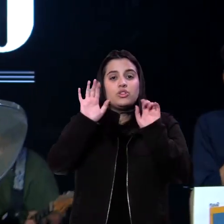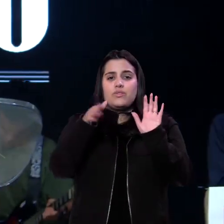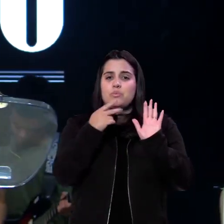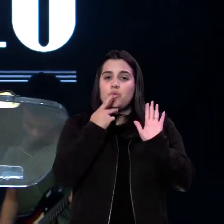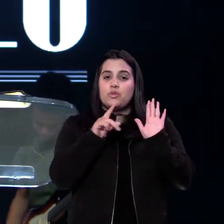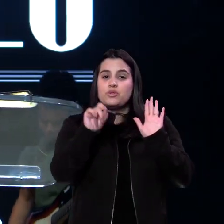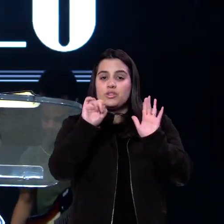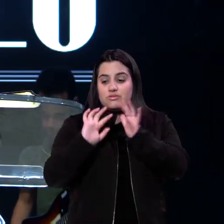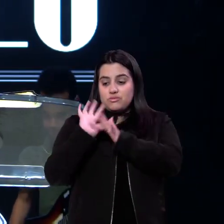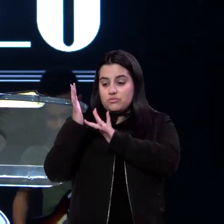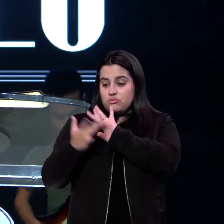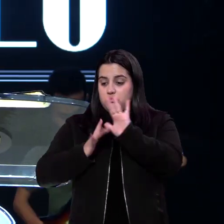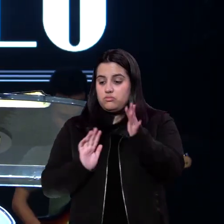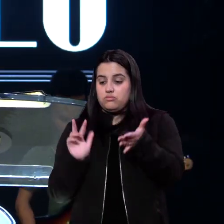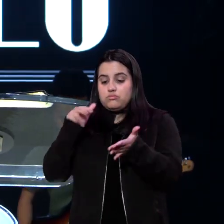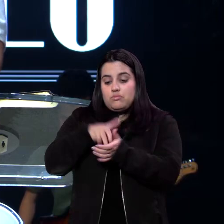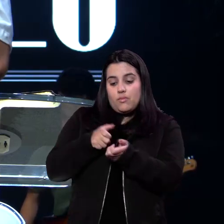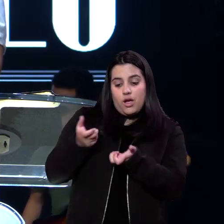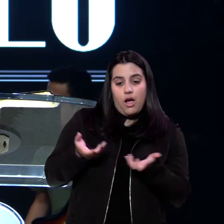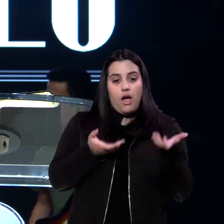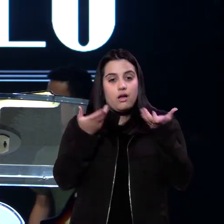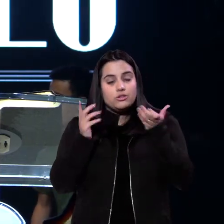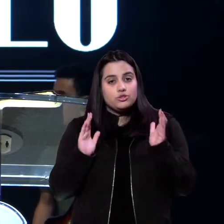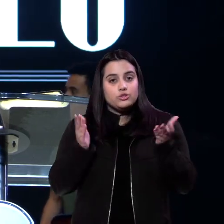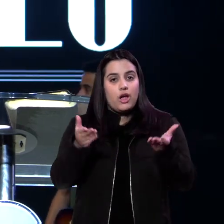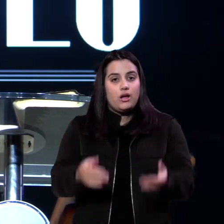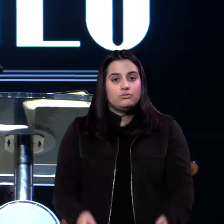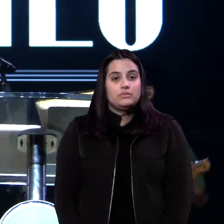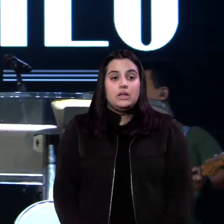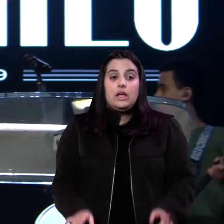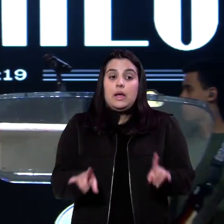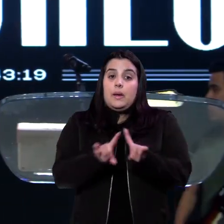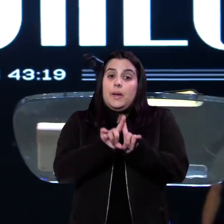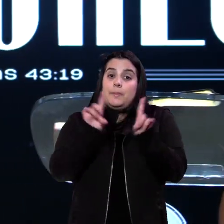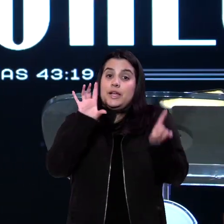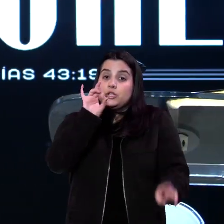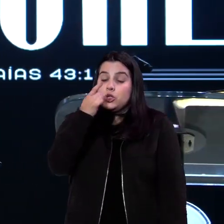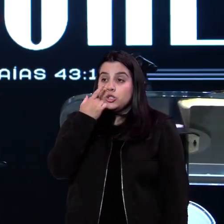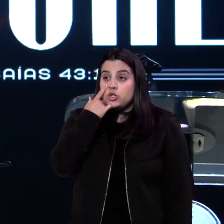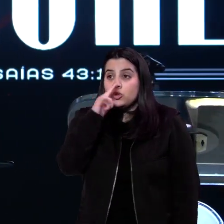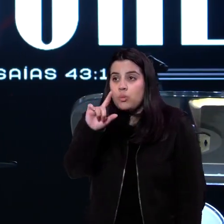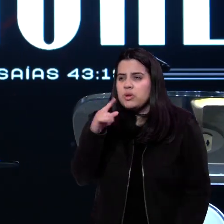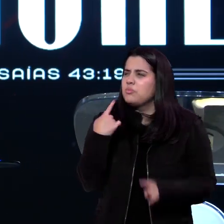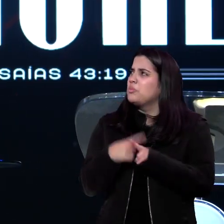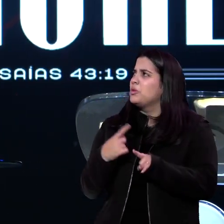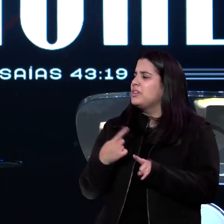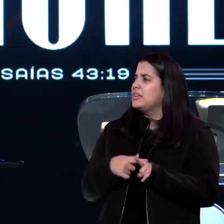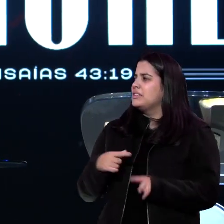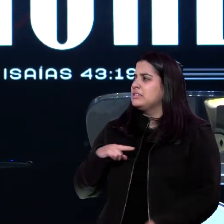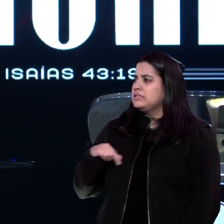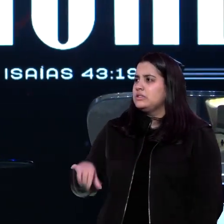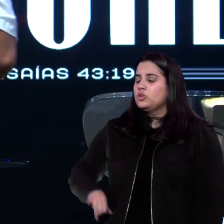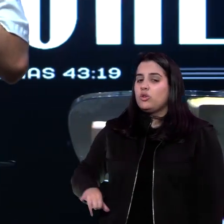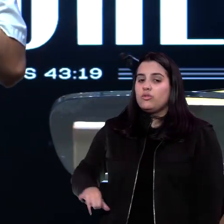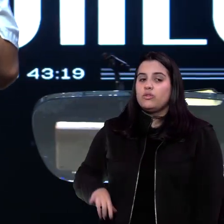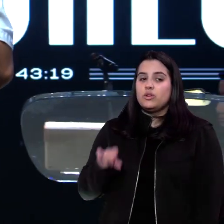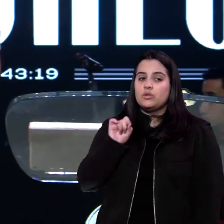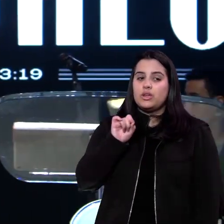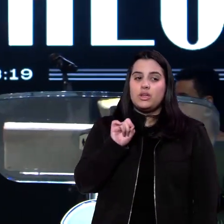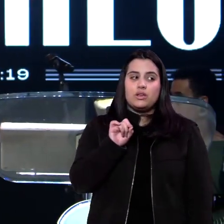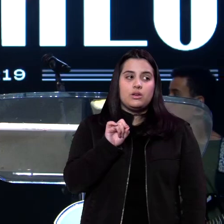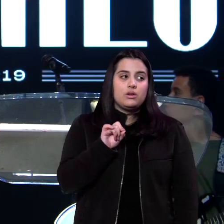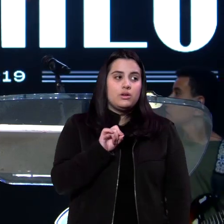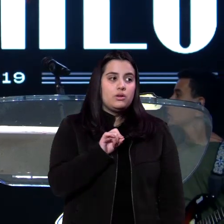saber. Mas ele só descobre o porquê ele sofreu tudo o que ele sofreu quando ele sai do